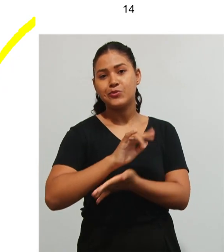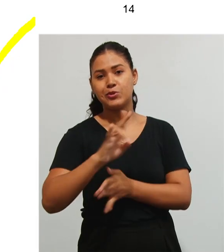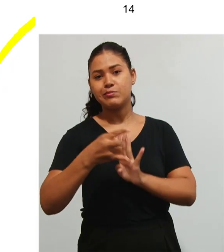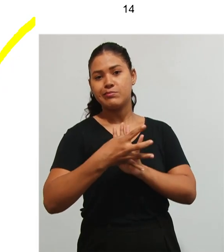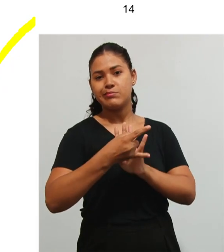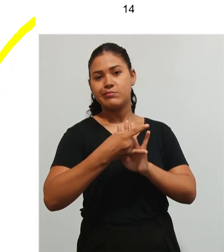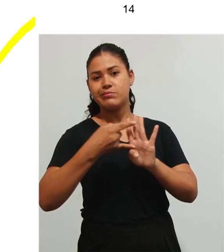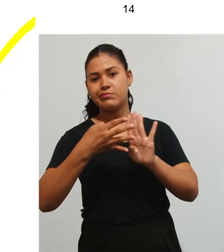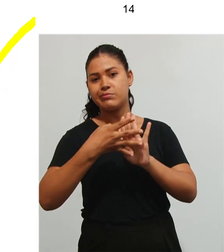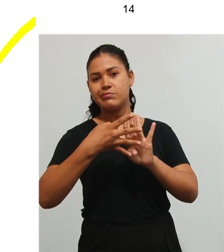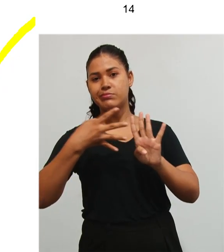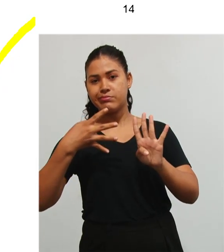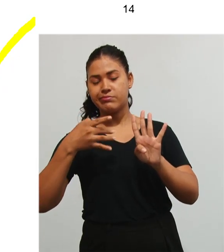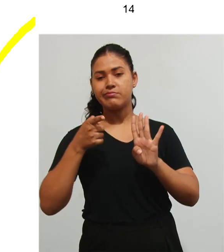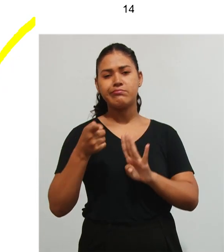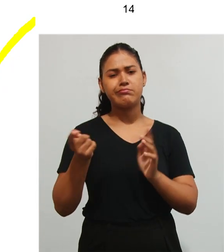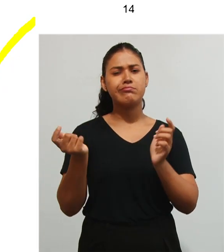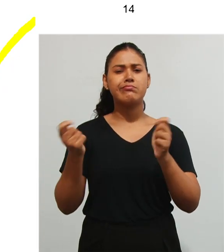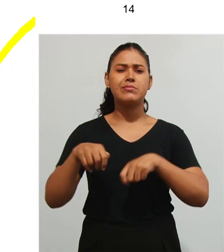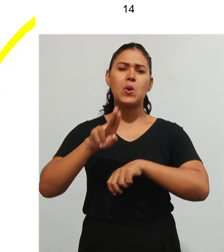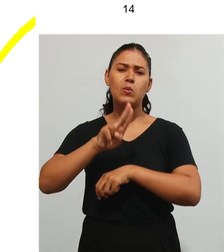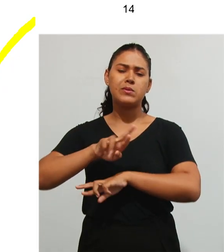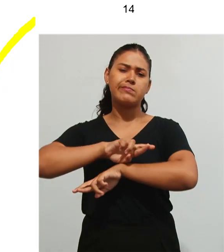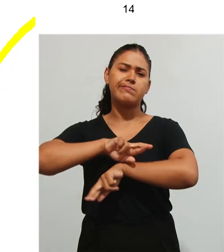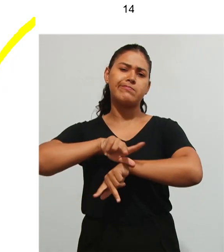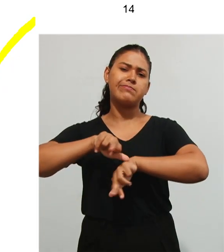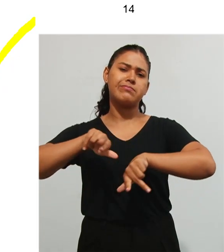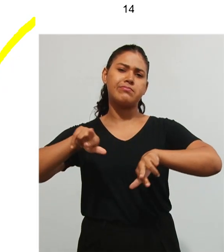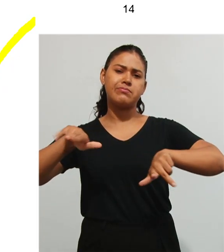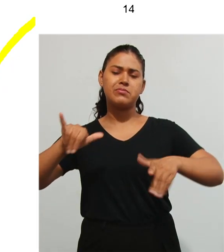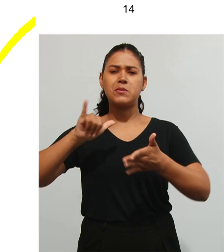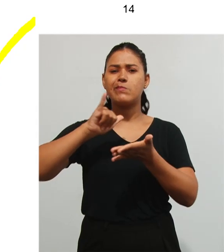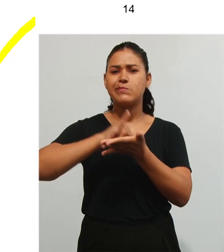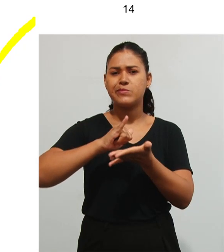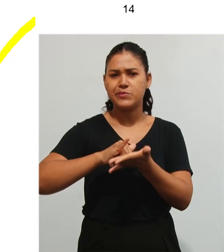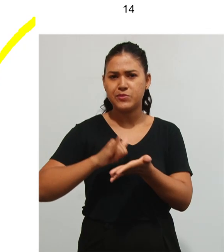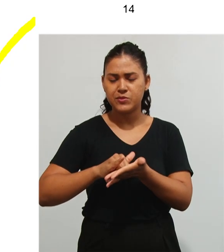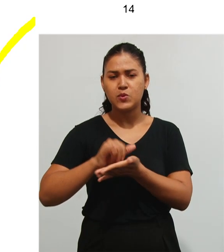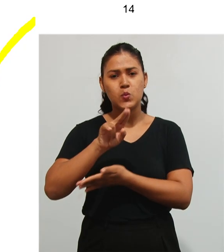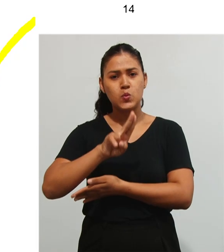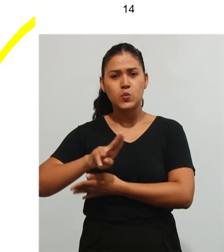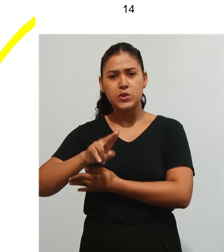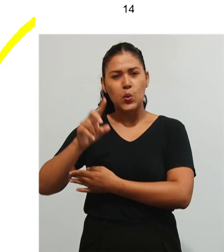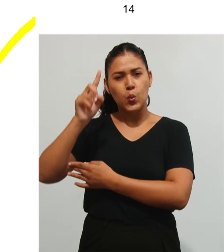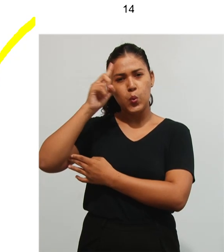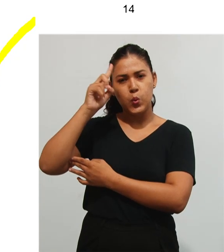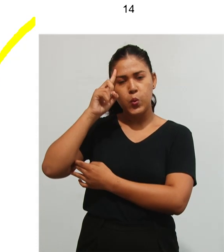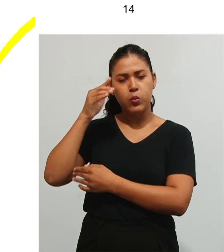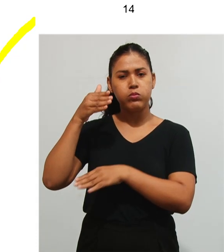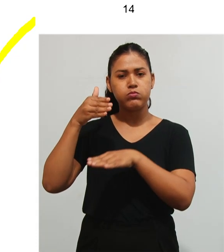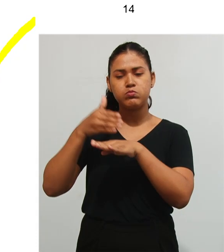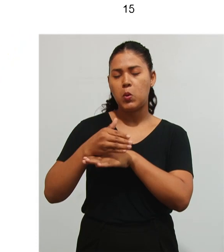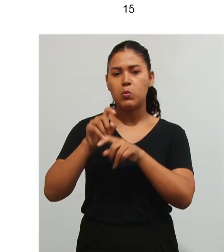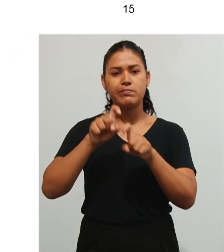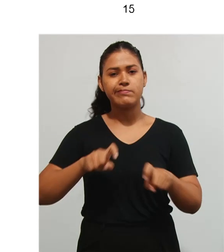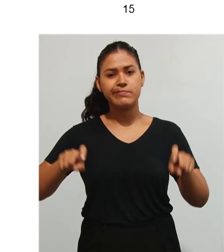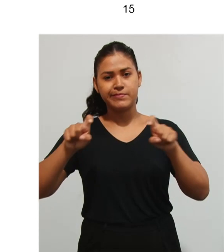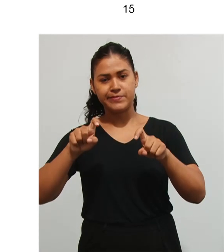nós temos aí vários aplicativos que são desenvolvidos para atender uma necessidade